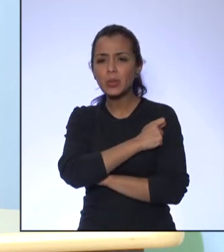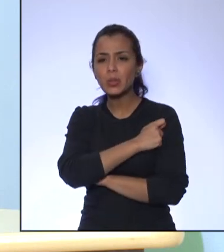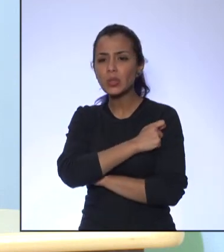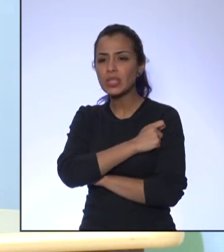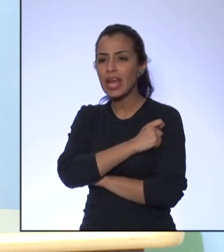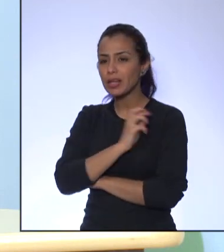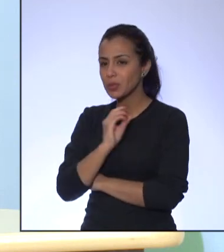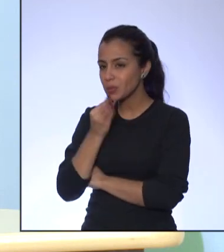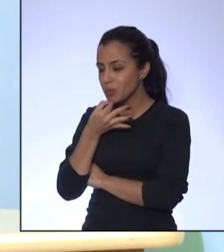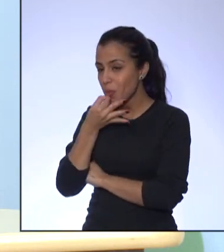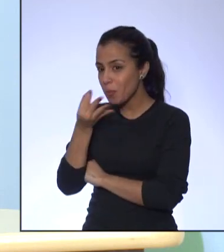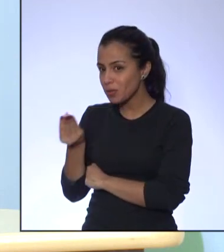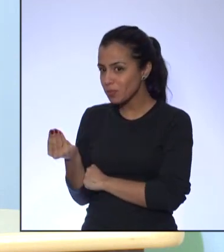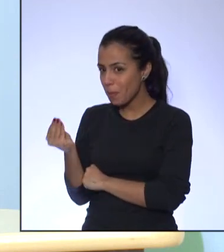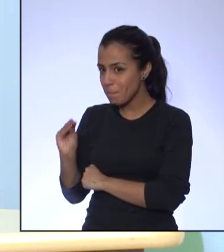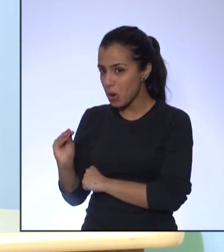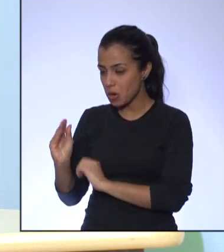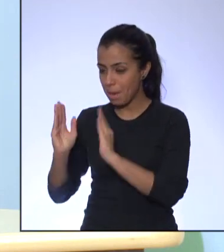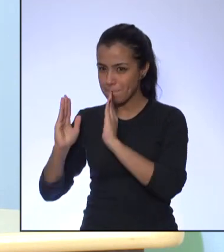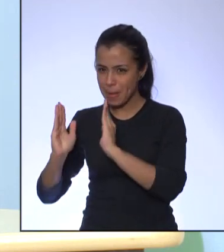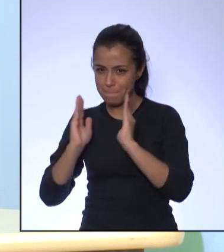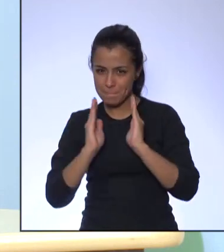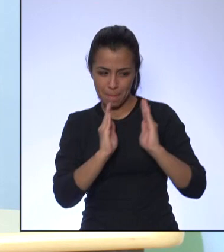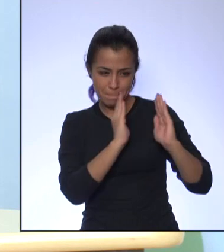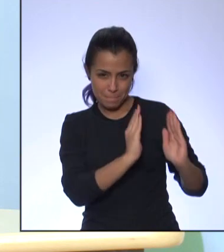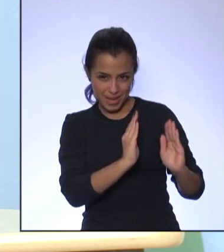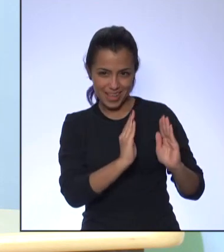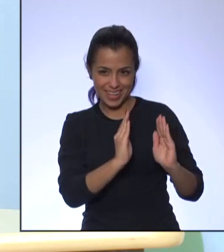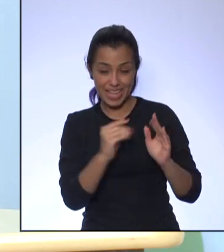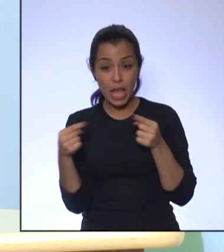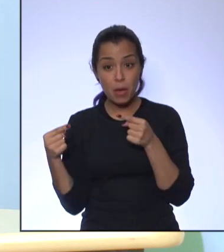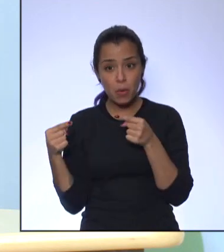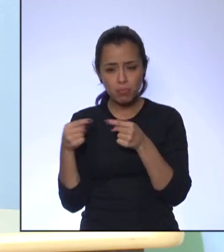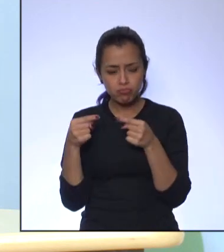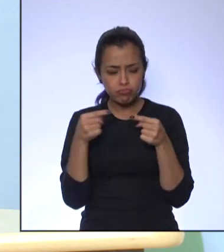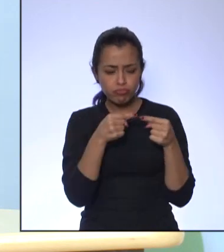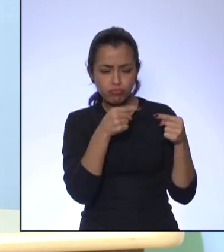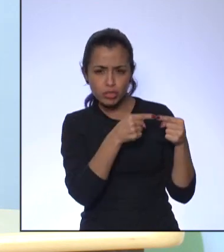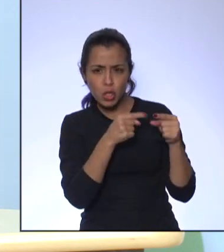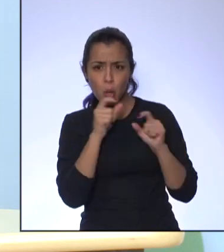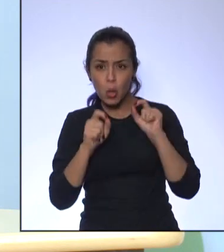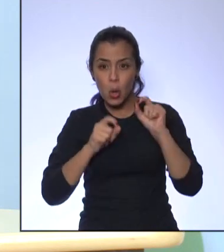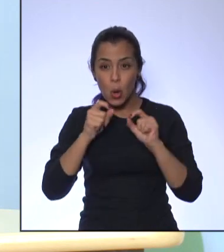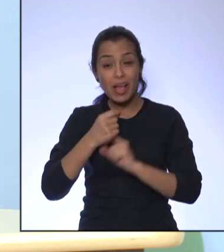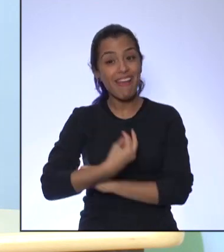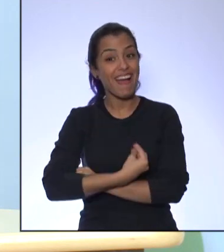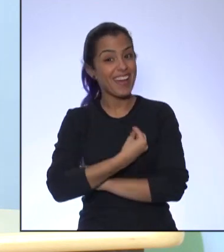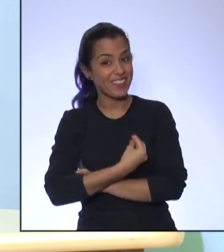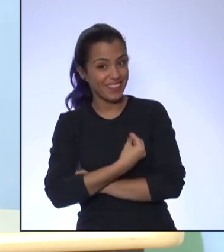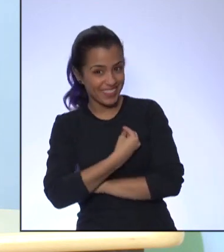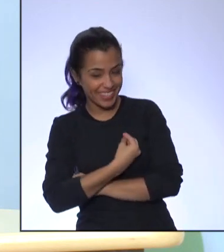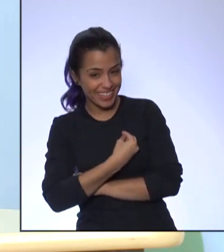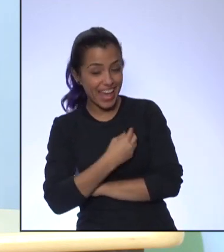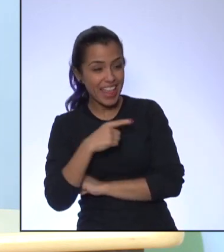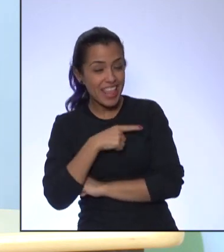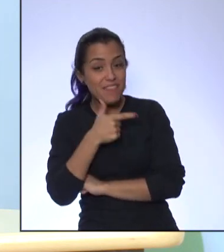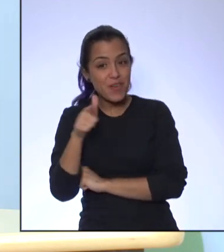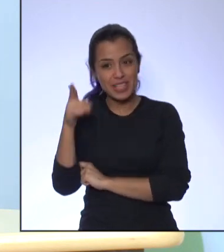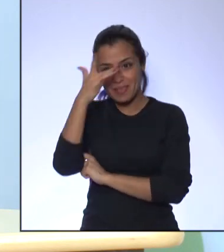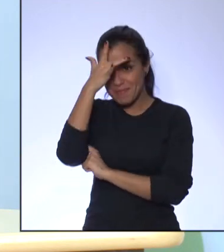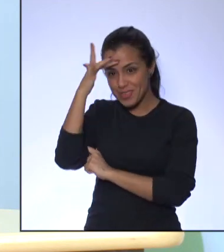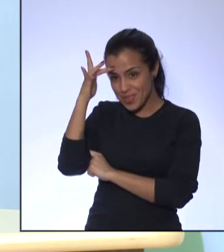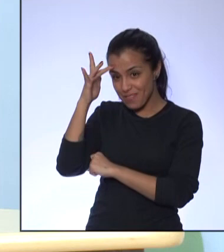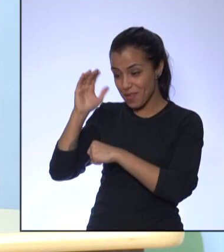que as 3 imagens têm em comum a vida. Achei bem bonito. Legal. Muitos colocaram membrana ou